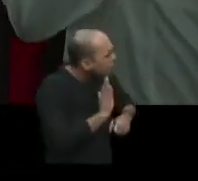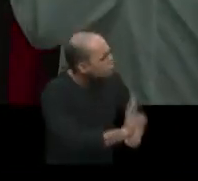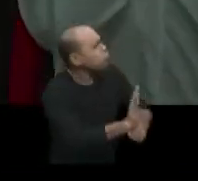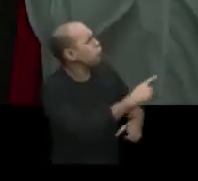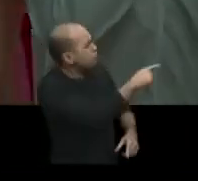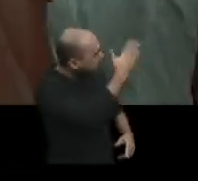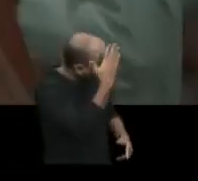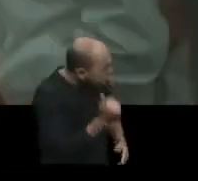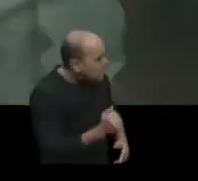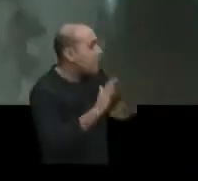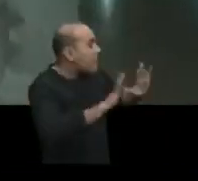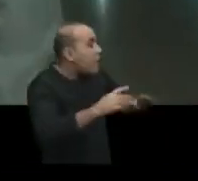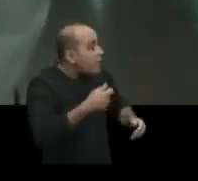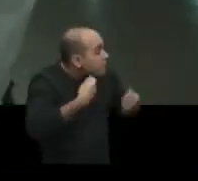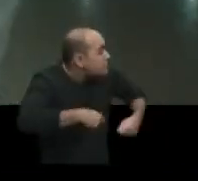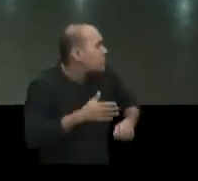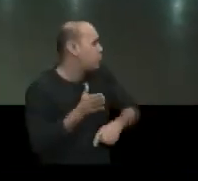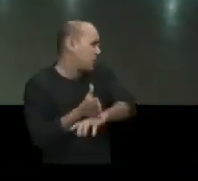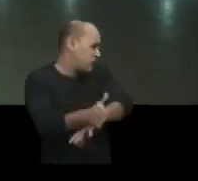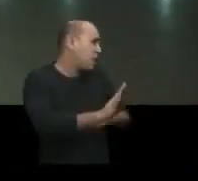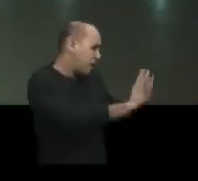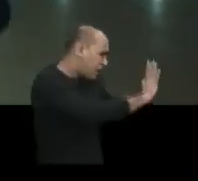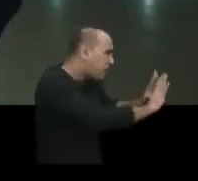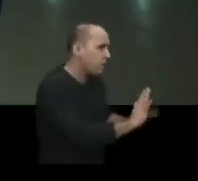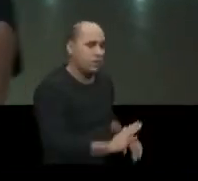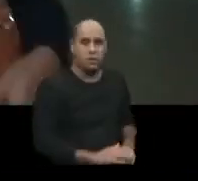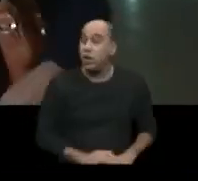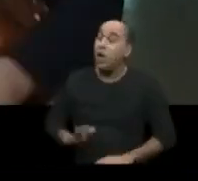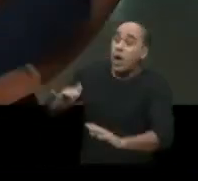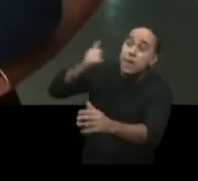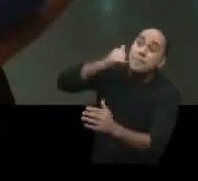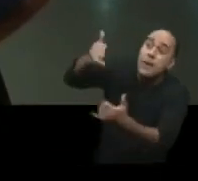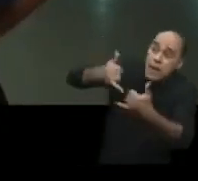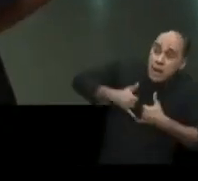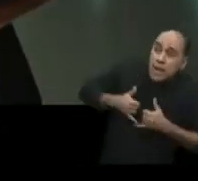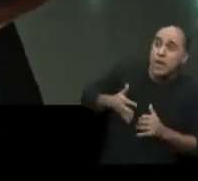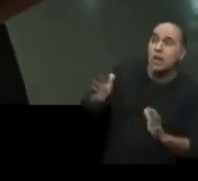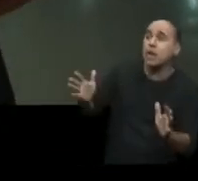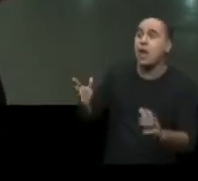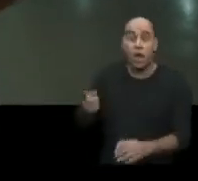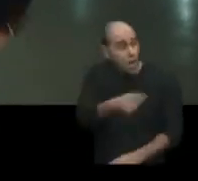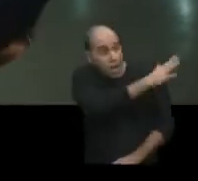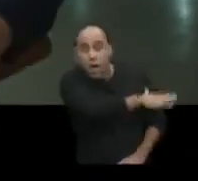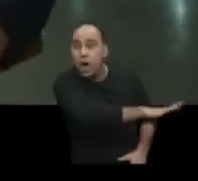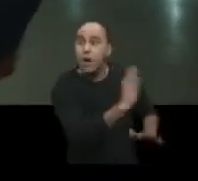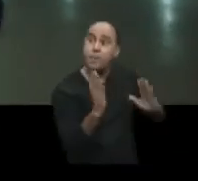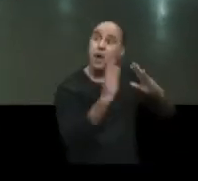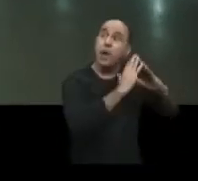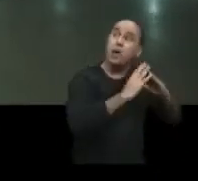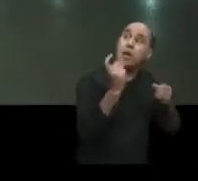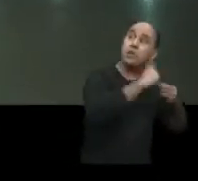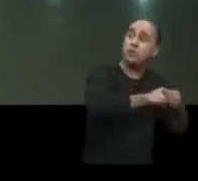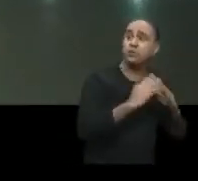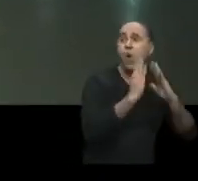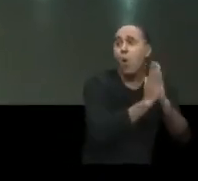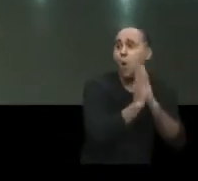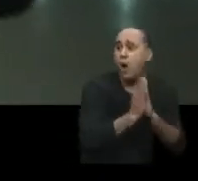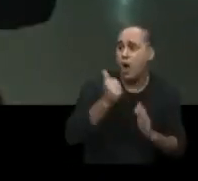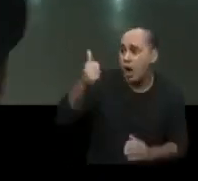pudesse. Mas eu preciso entrar. Claro, me ligue qualquer novidade. Vou levar esse povo pra casa. Estaremos orando,